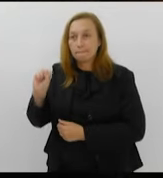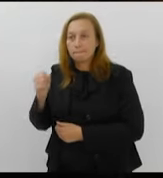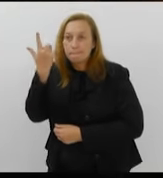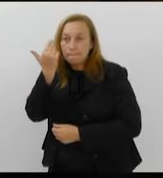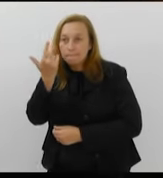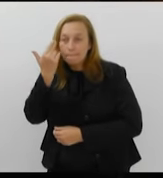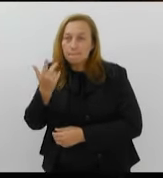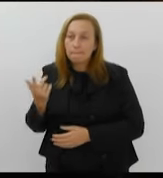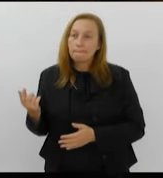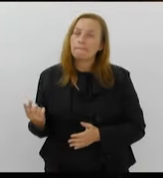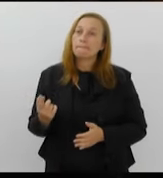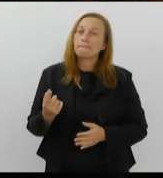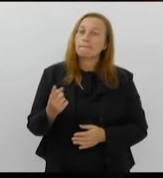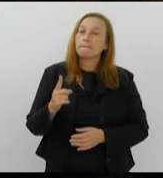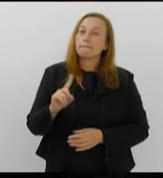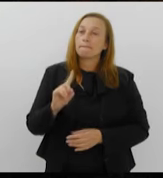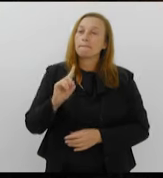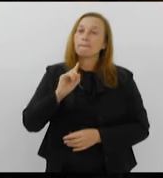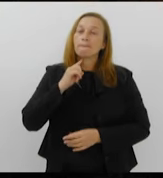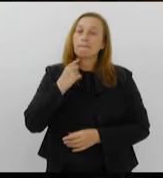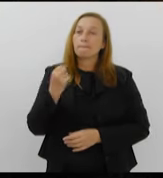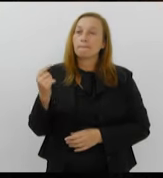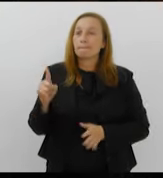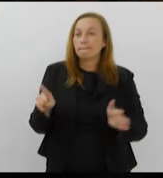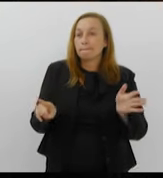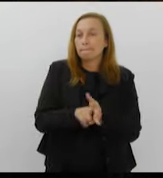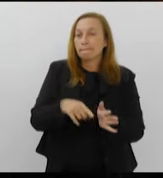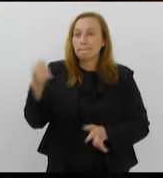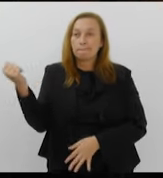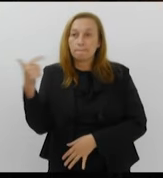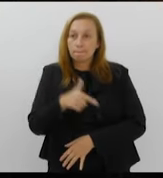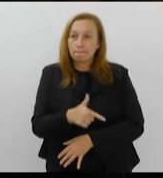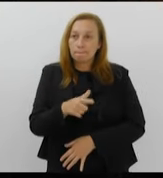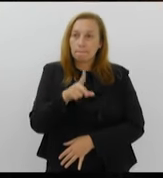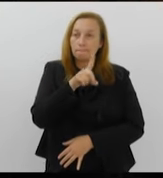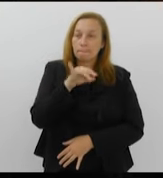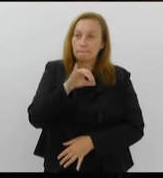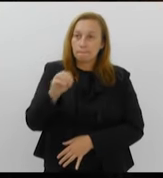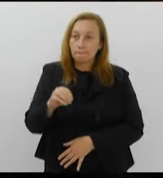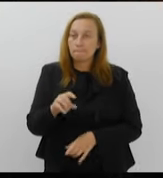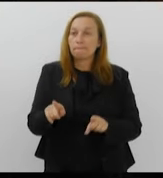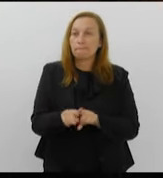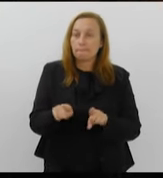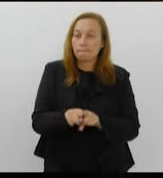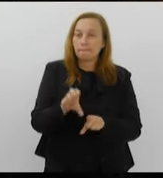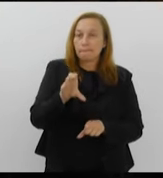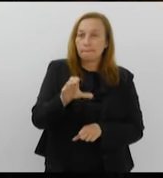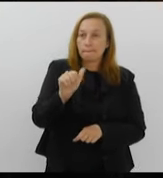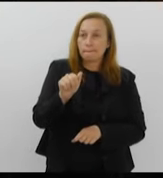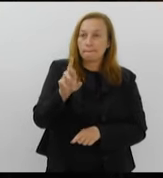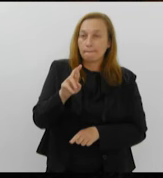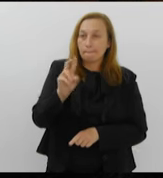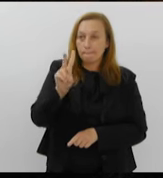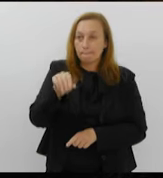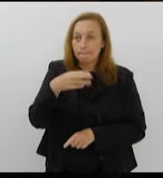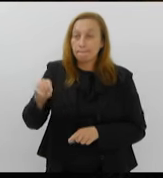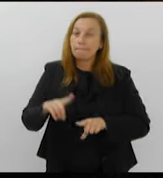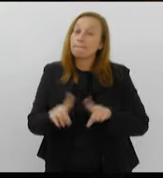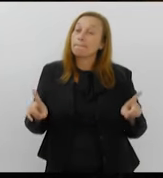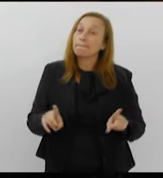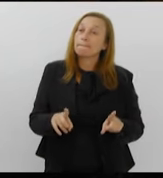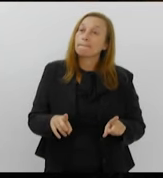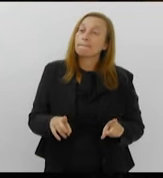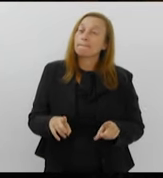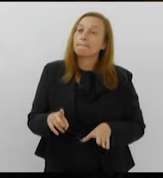menos poluente do que é em cima do petróleo, do diesel e do que é em cima do carvão. Mas ela é muito mais poluente que a energia